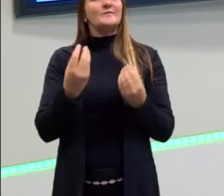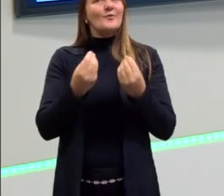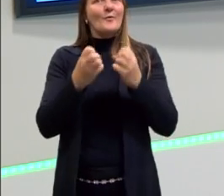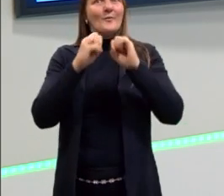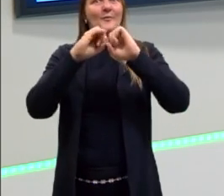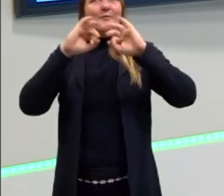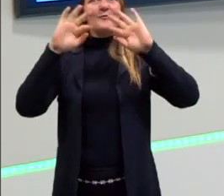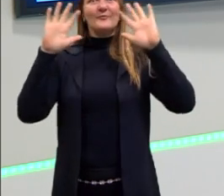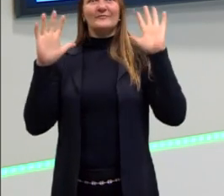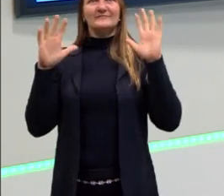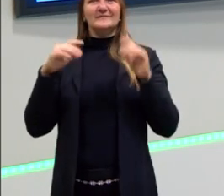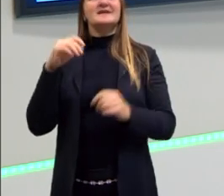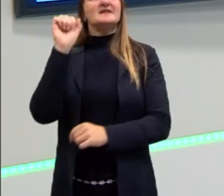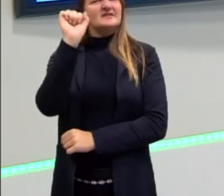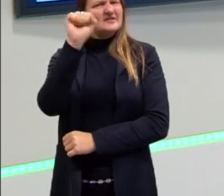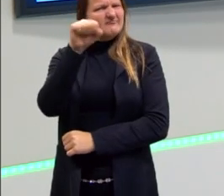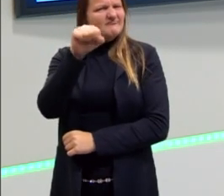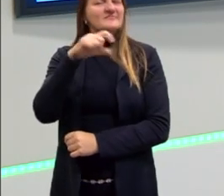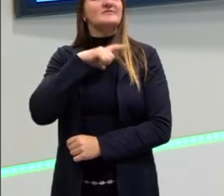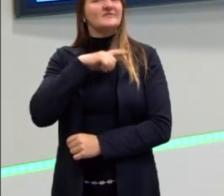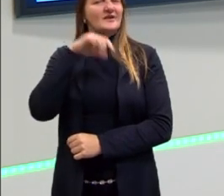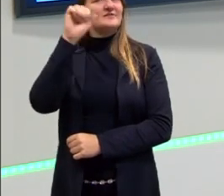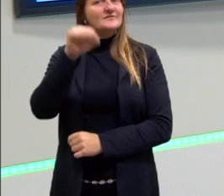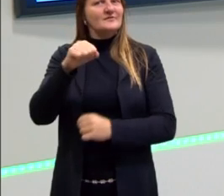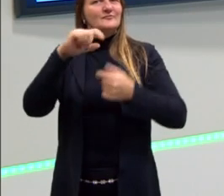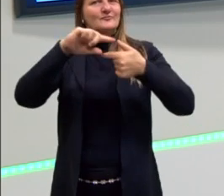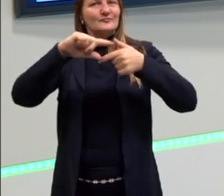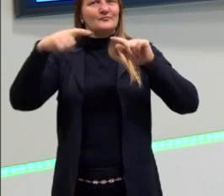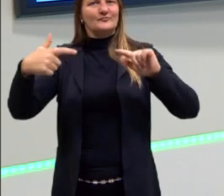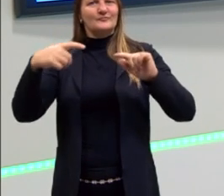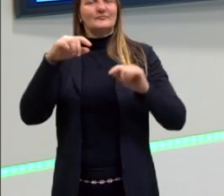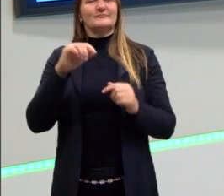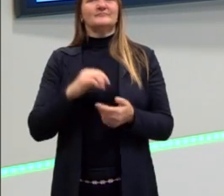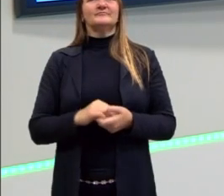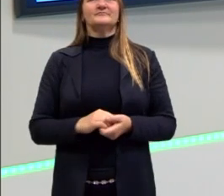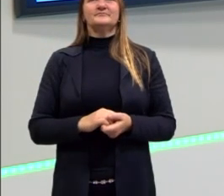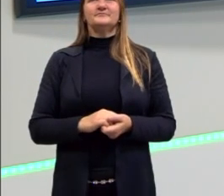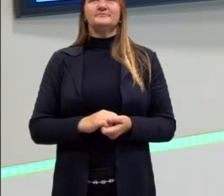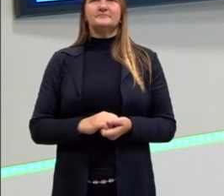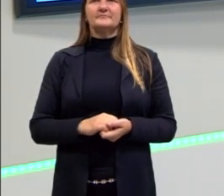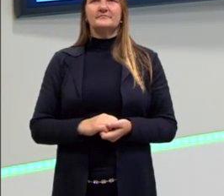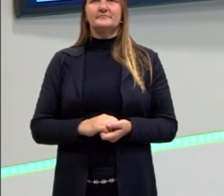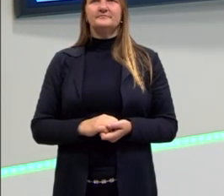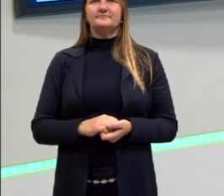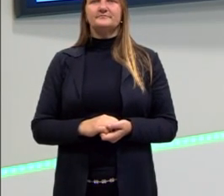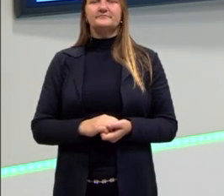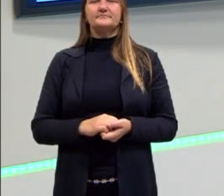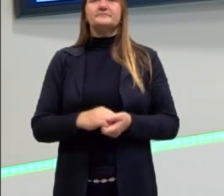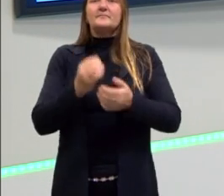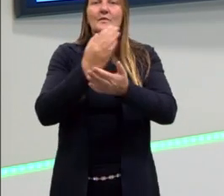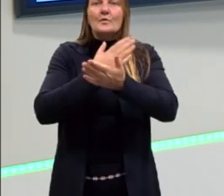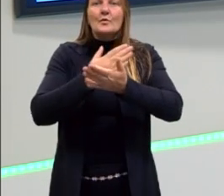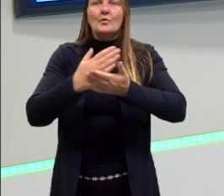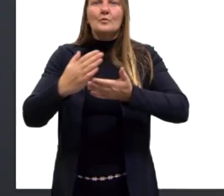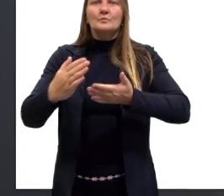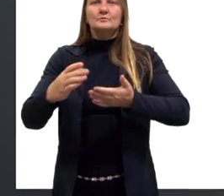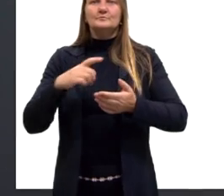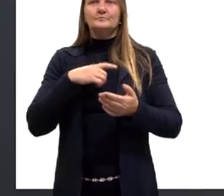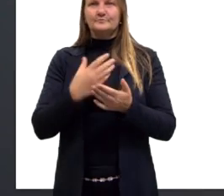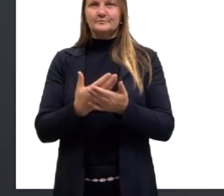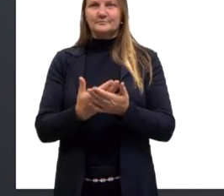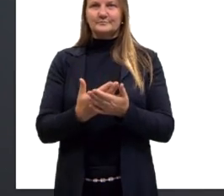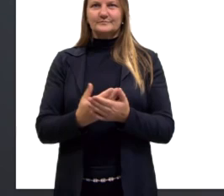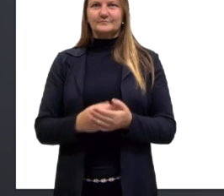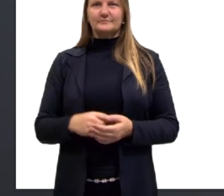que sim existe proporção também na geometria e para dar início a nossa